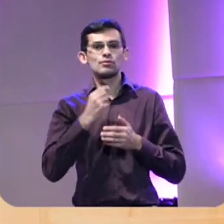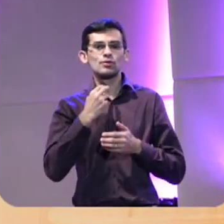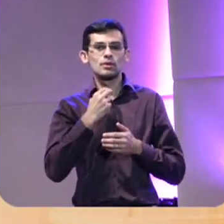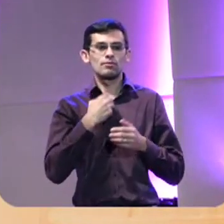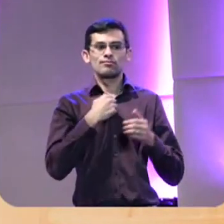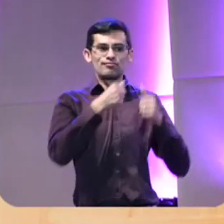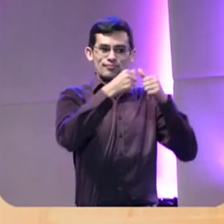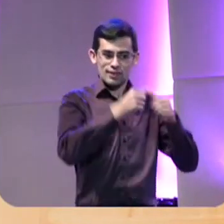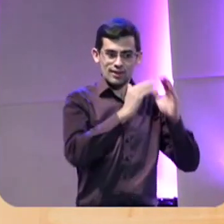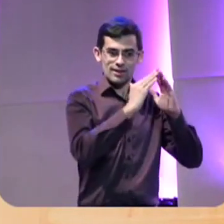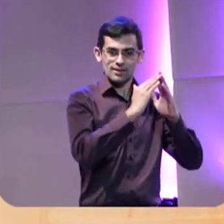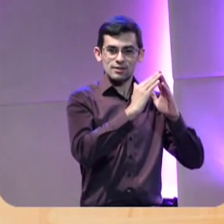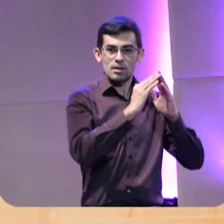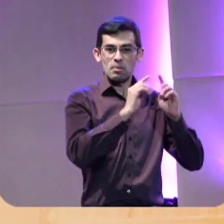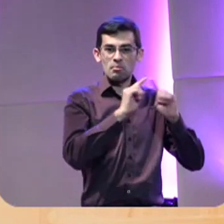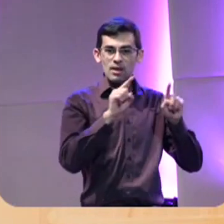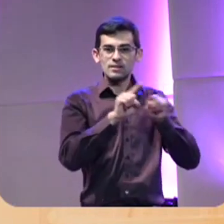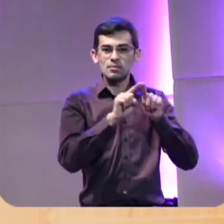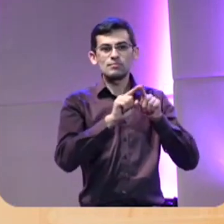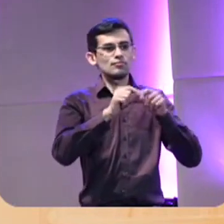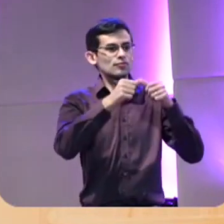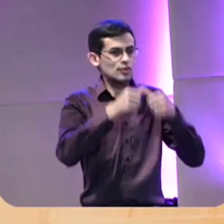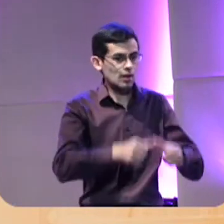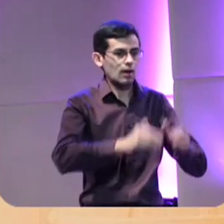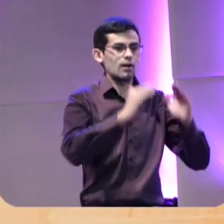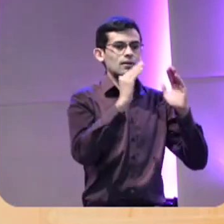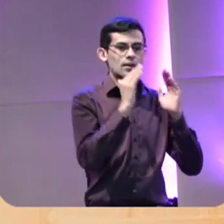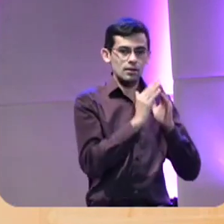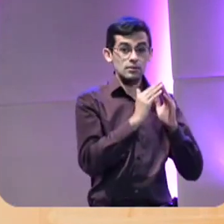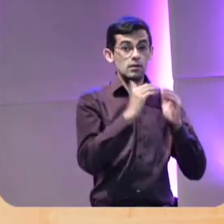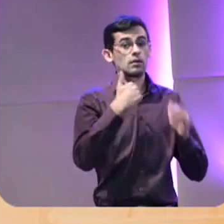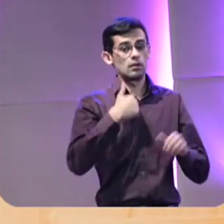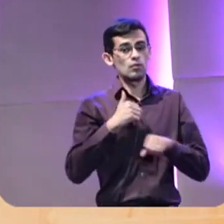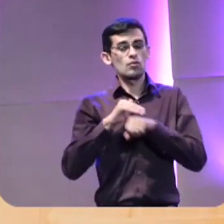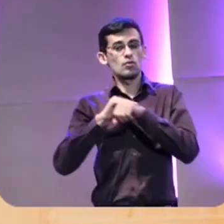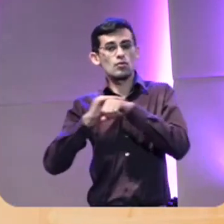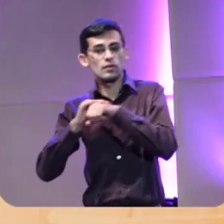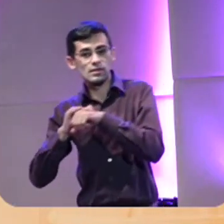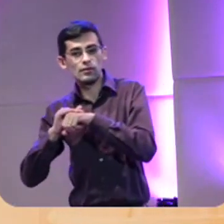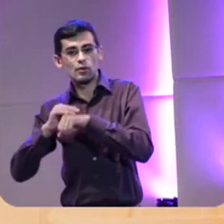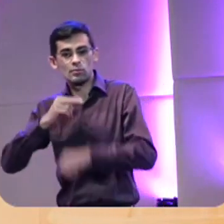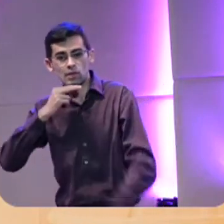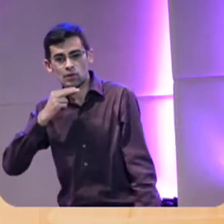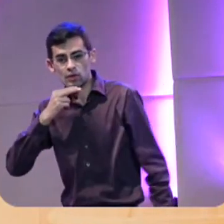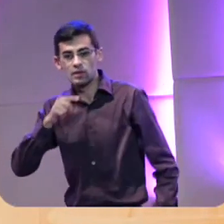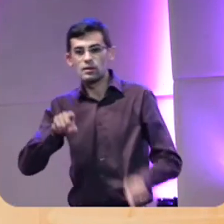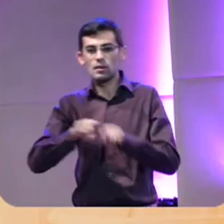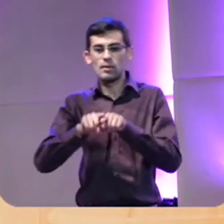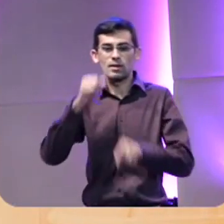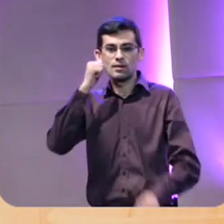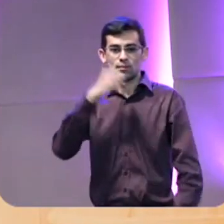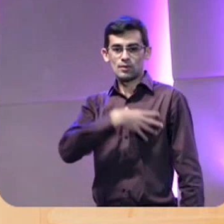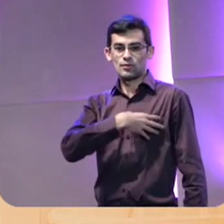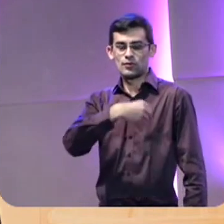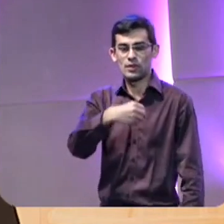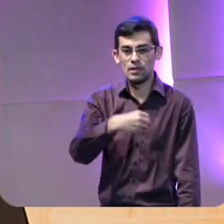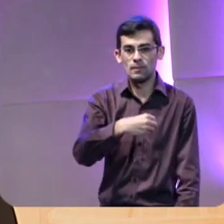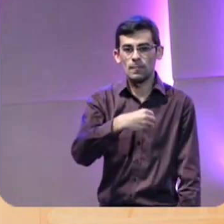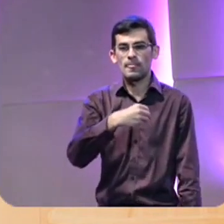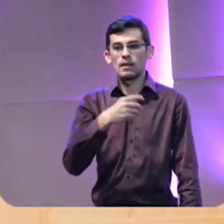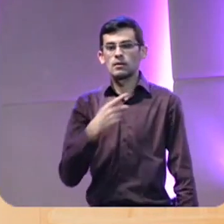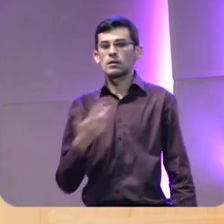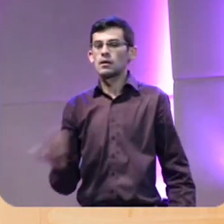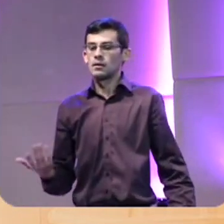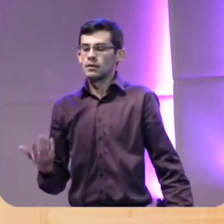somente de isolamento, mas de confinamento. Eu falava com a minha nora e com a minha filha, né? E ela